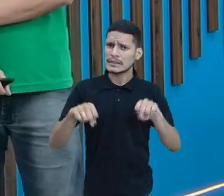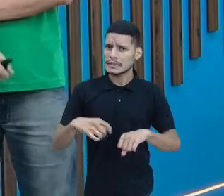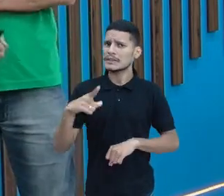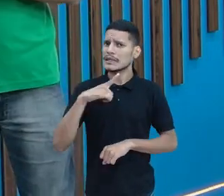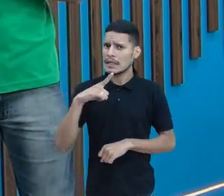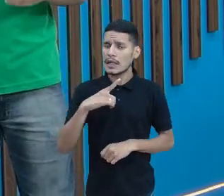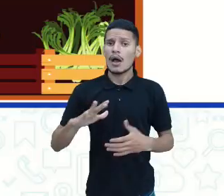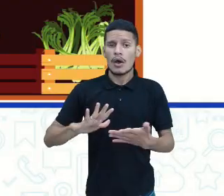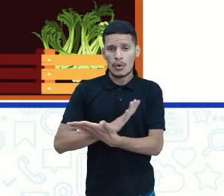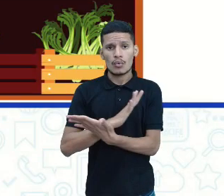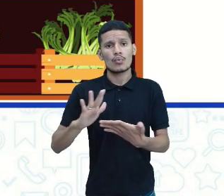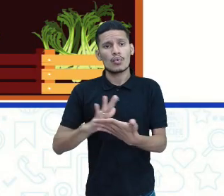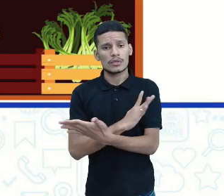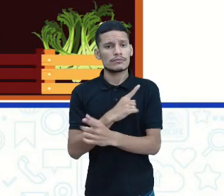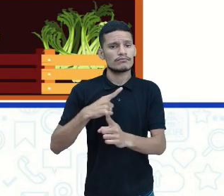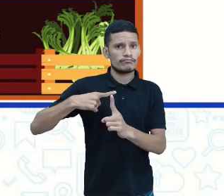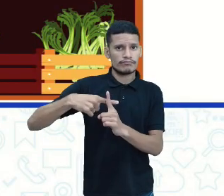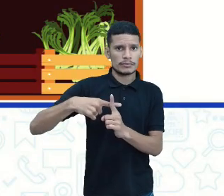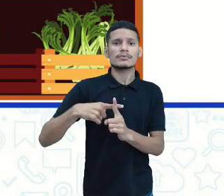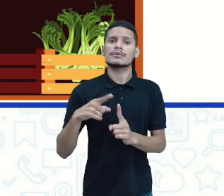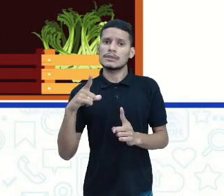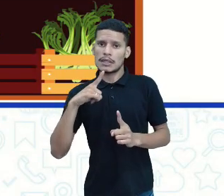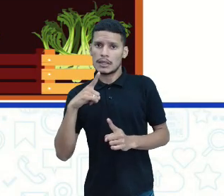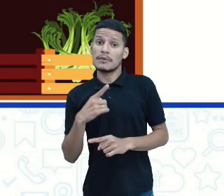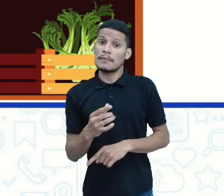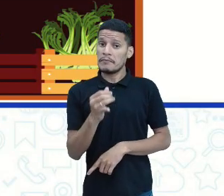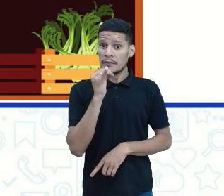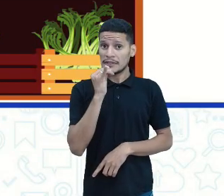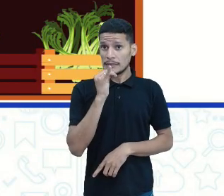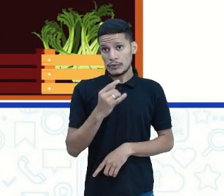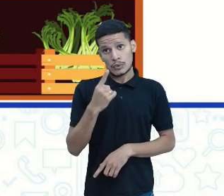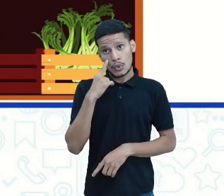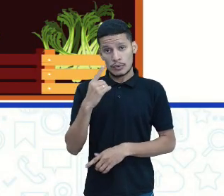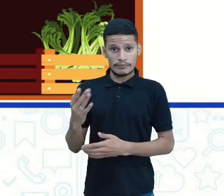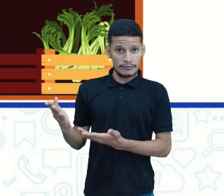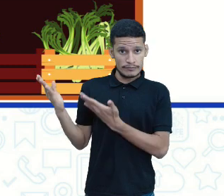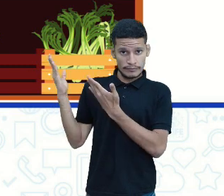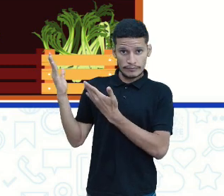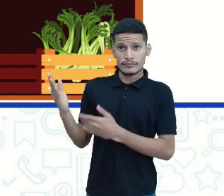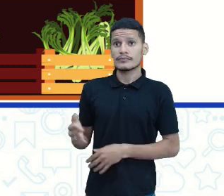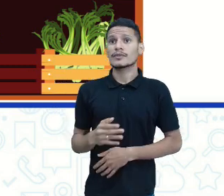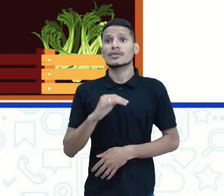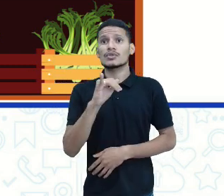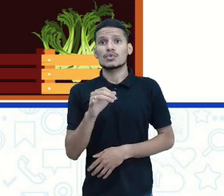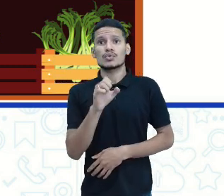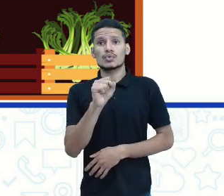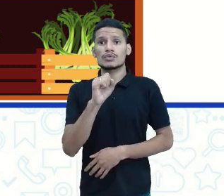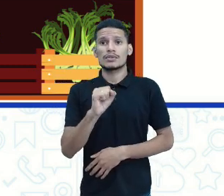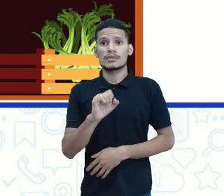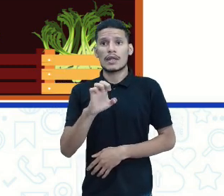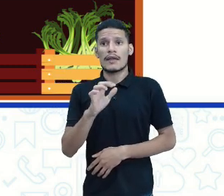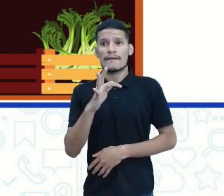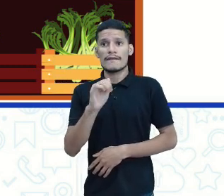A gente pode encontrar, sim, algumas vantagens. Né? Aqui nós temos também, né, Dona Josefa, que